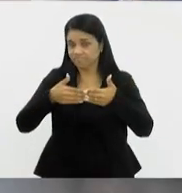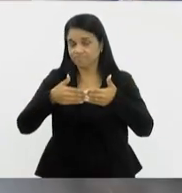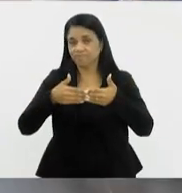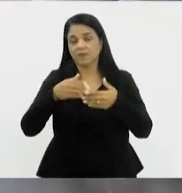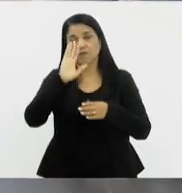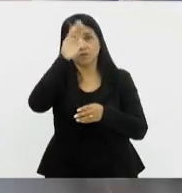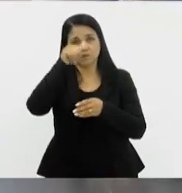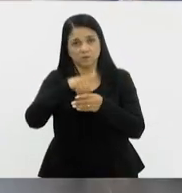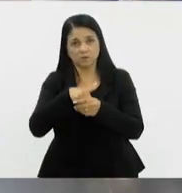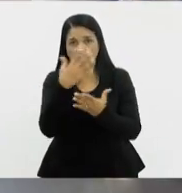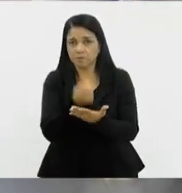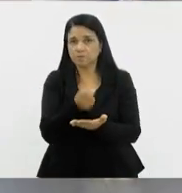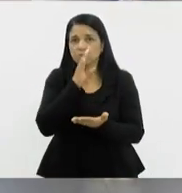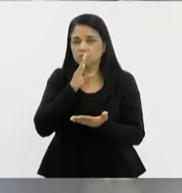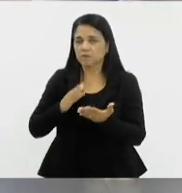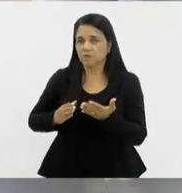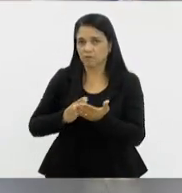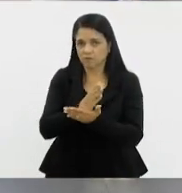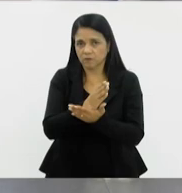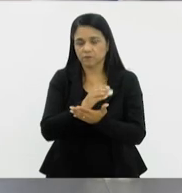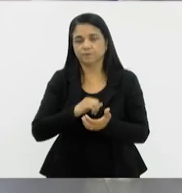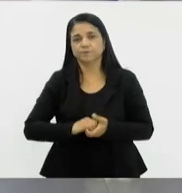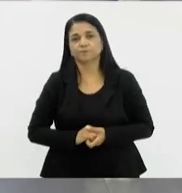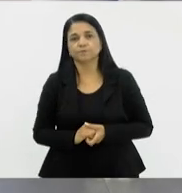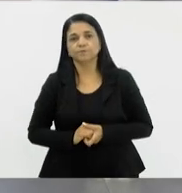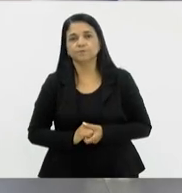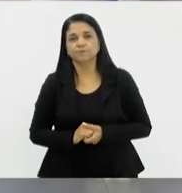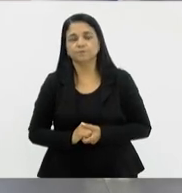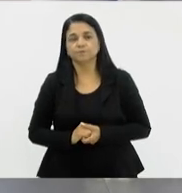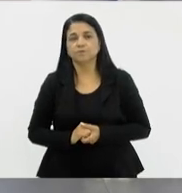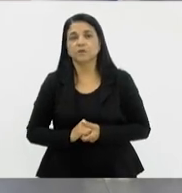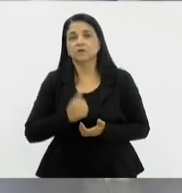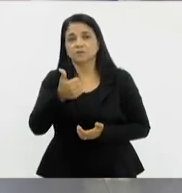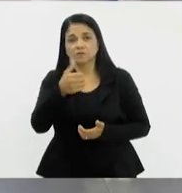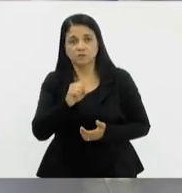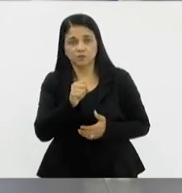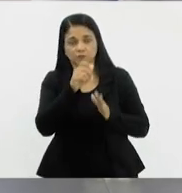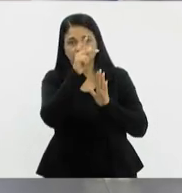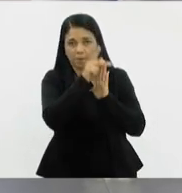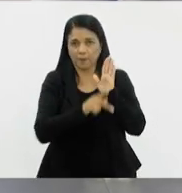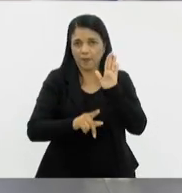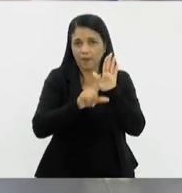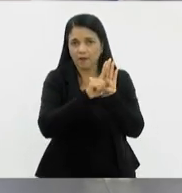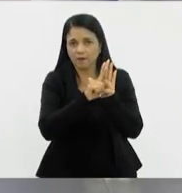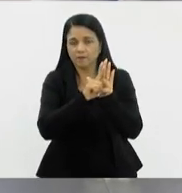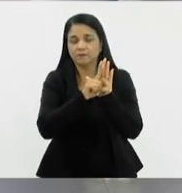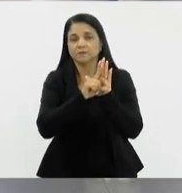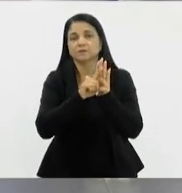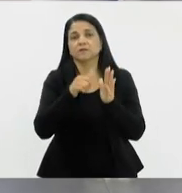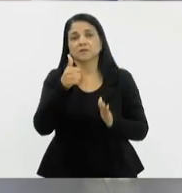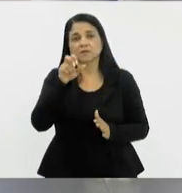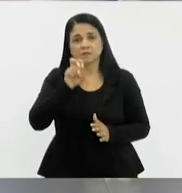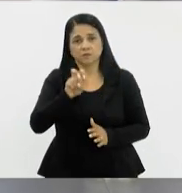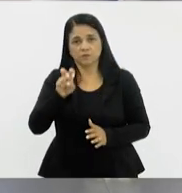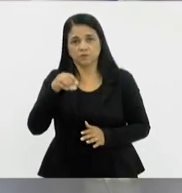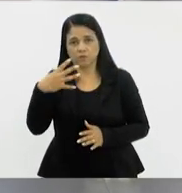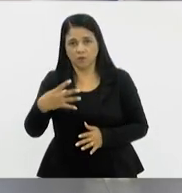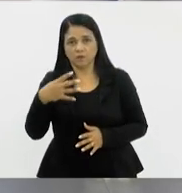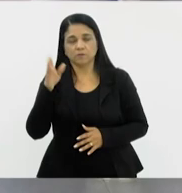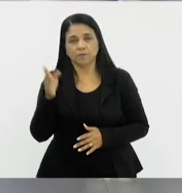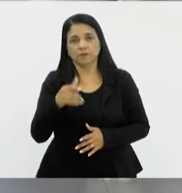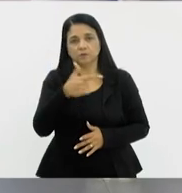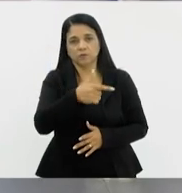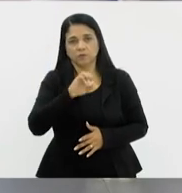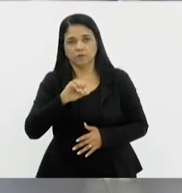discussão. Em votação, os senhores que aprovam, permaneçam como estão, aprovado. 18 da pauta. Projeto de lei 554